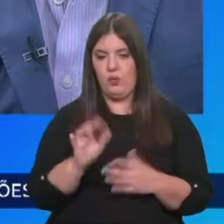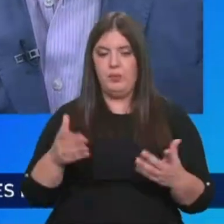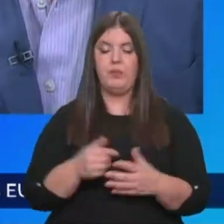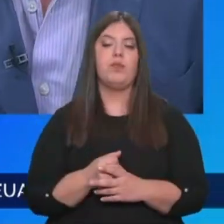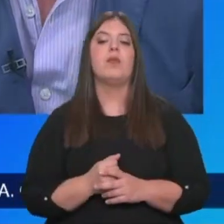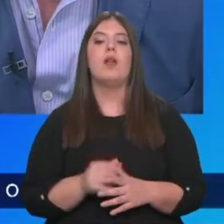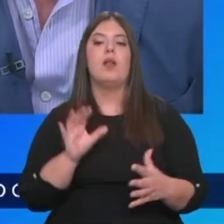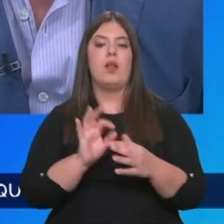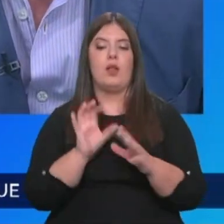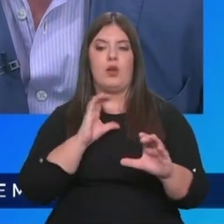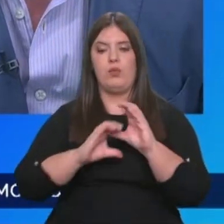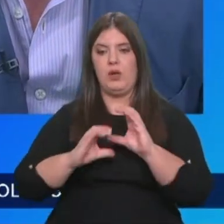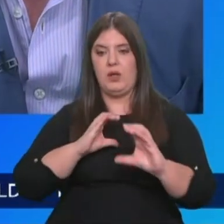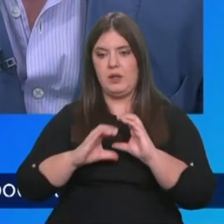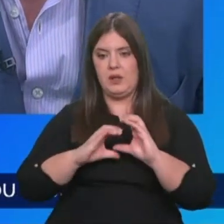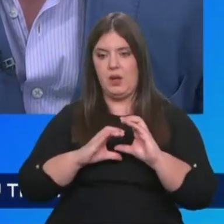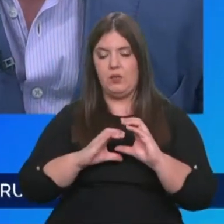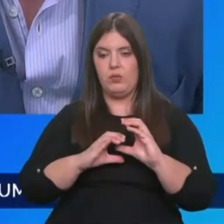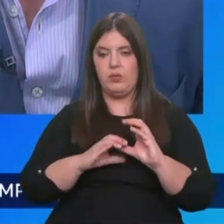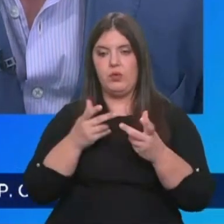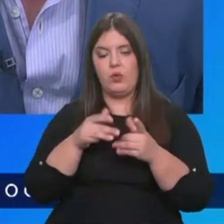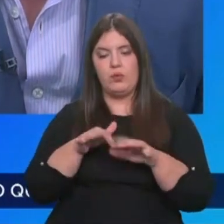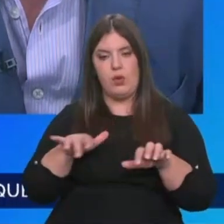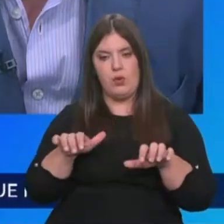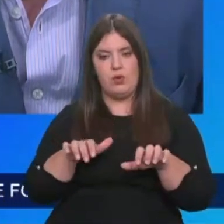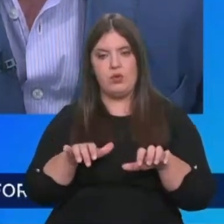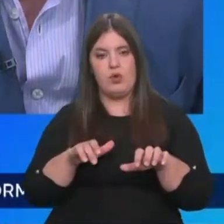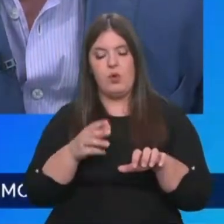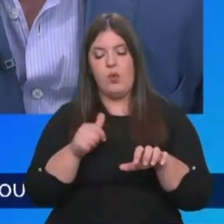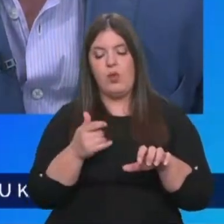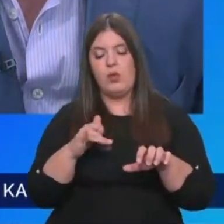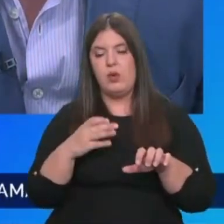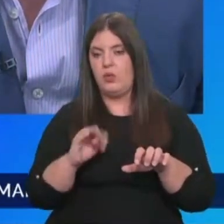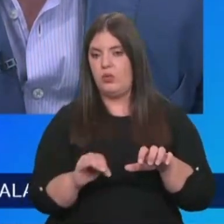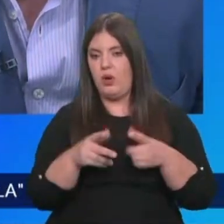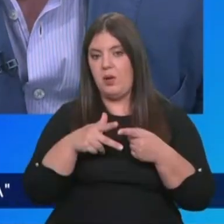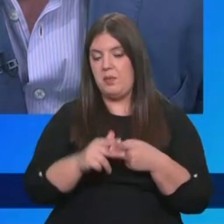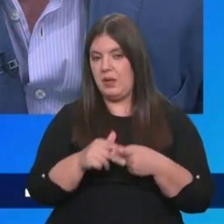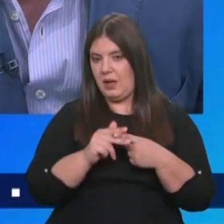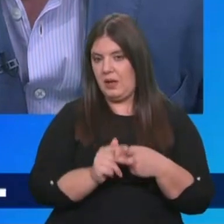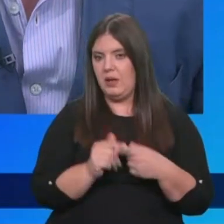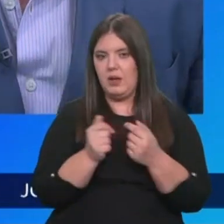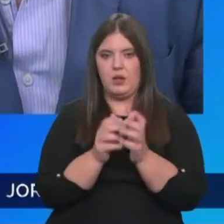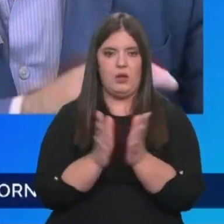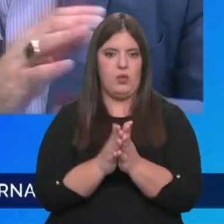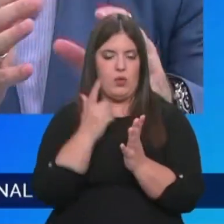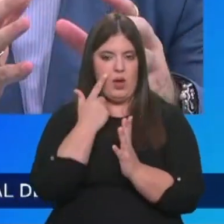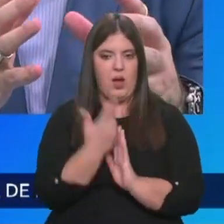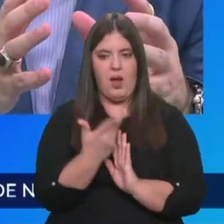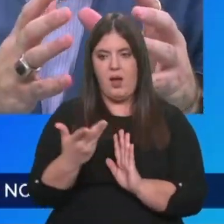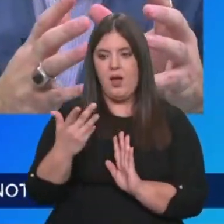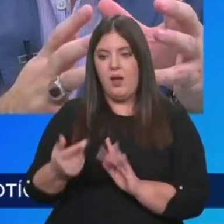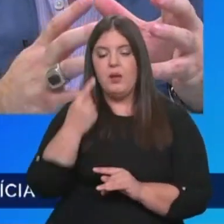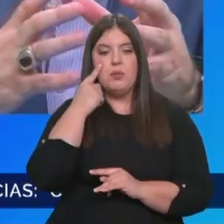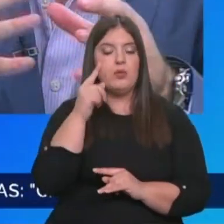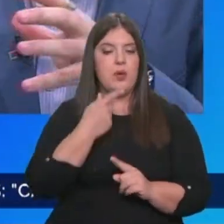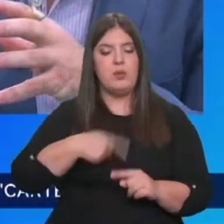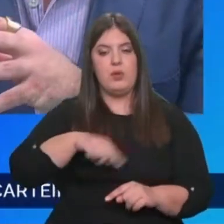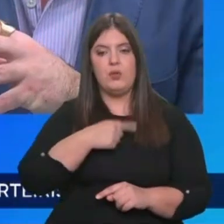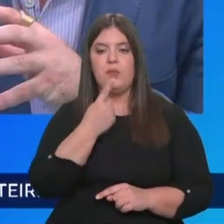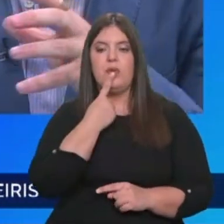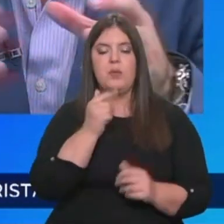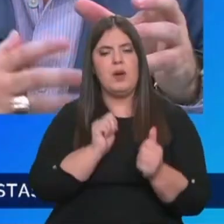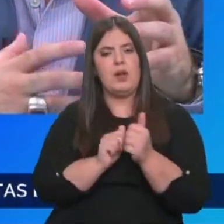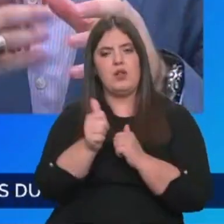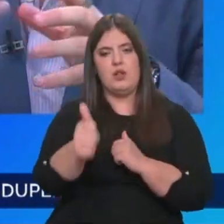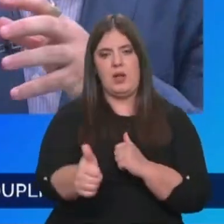a comunicação de computadores quânticos. A mecânica quântica está presente em todo o lado. É uma experiência para perceber como é que, à